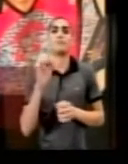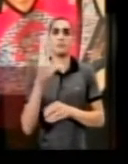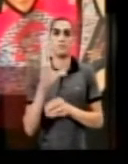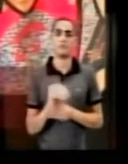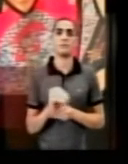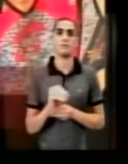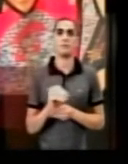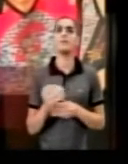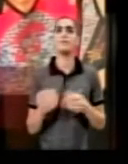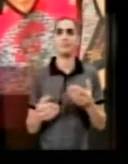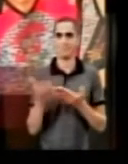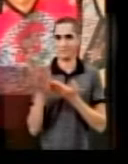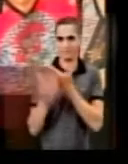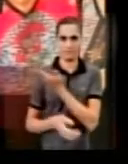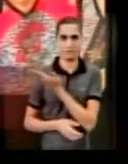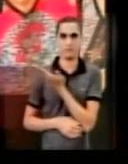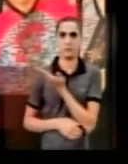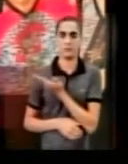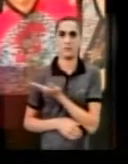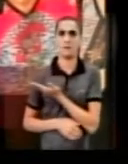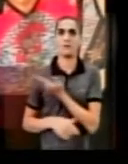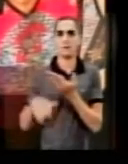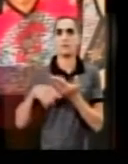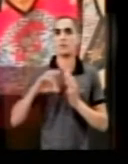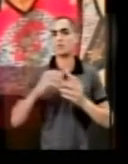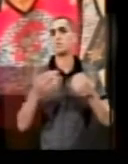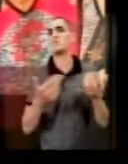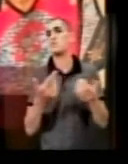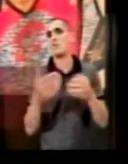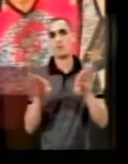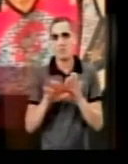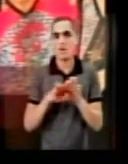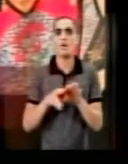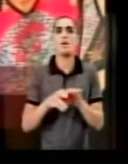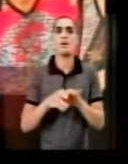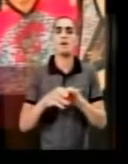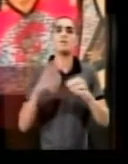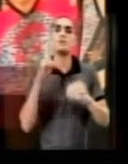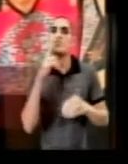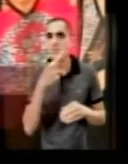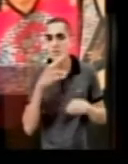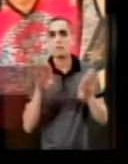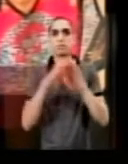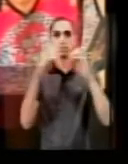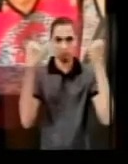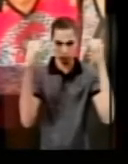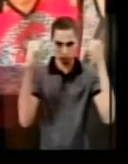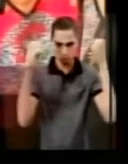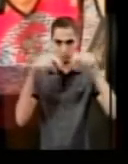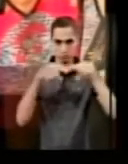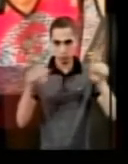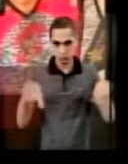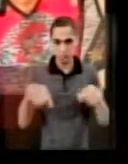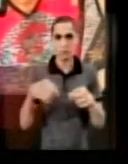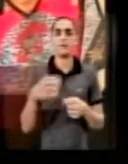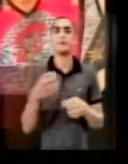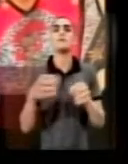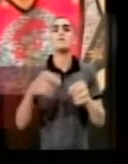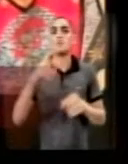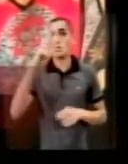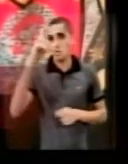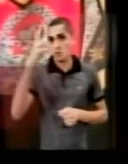os horários, inclusive os restaurantes e academias. Tá? Eles funcionam todos 8 horas, do meio-dia às 8 da